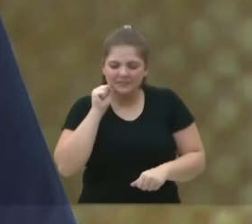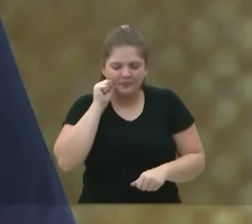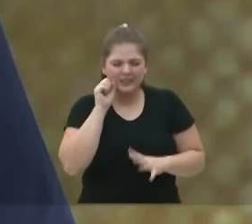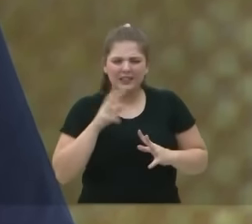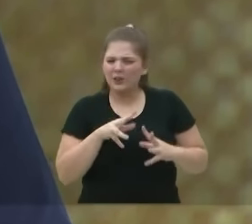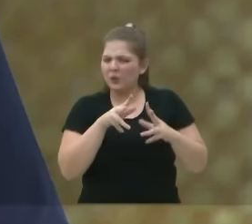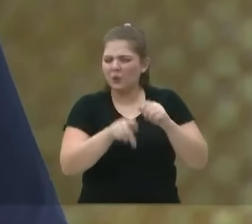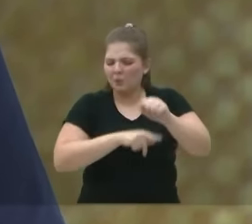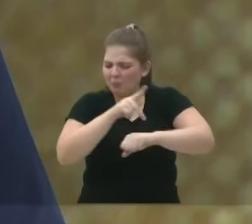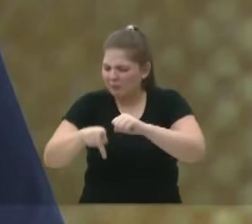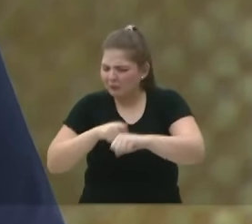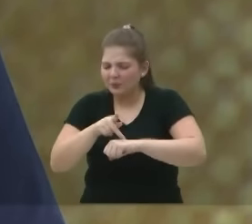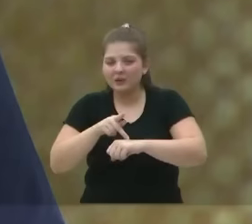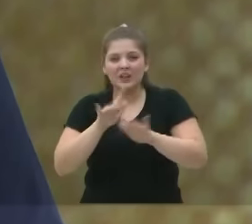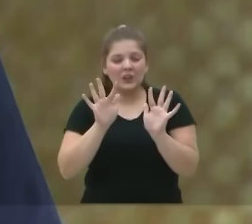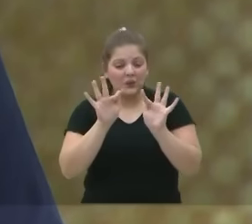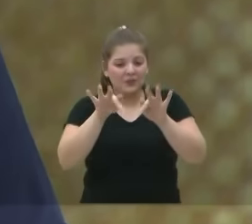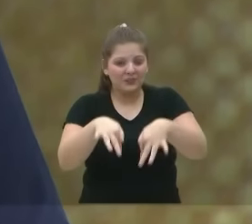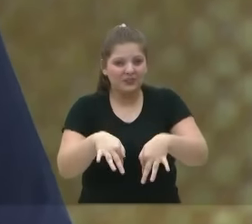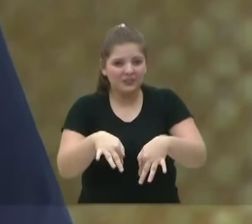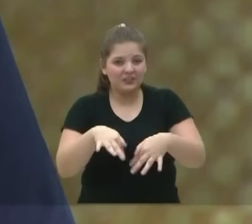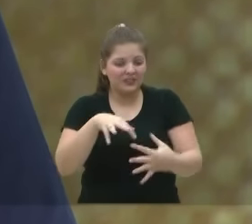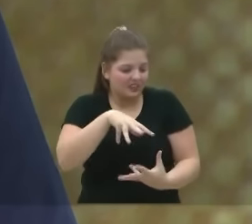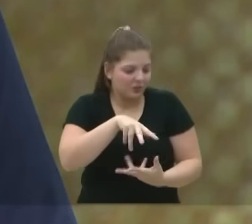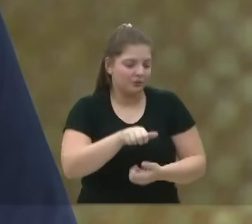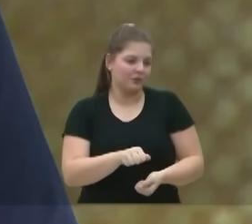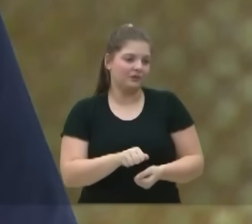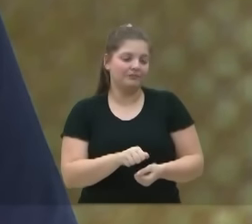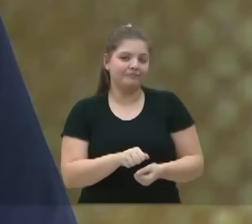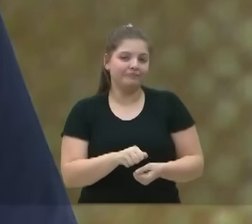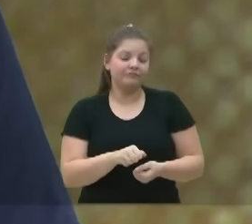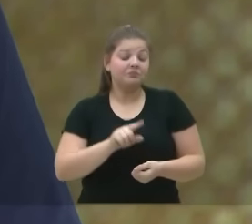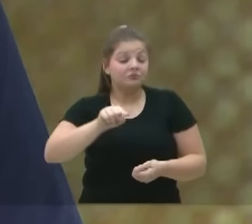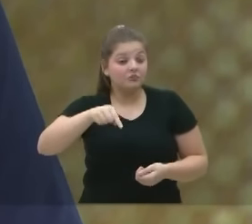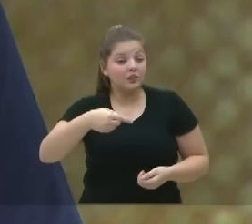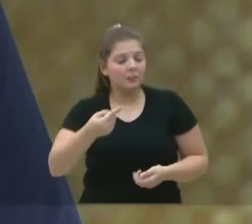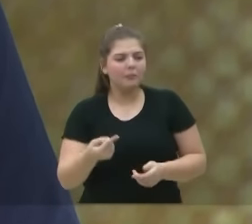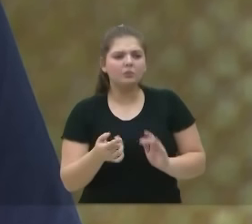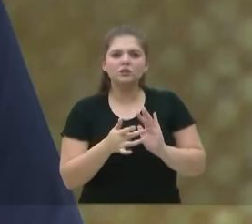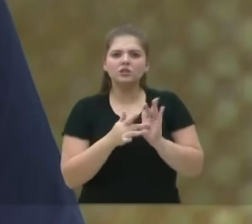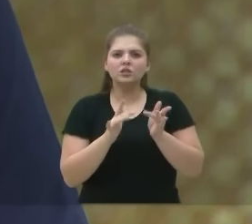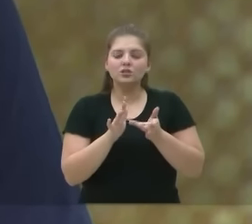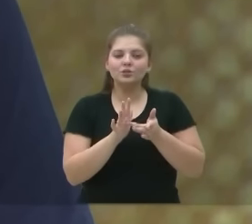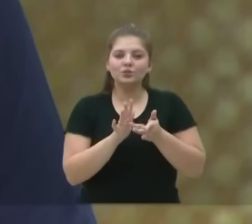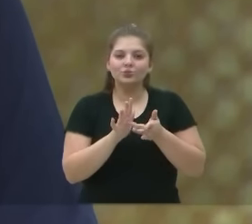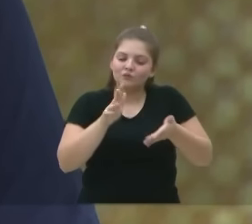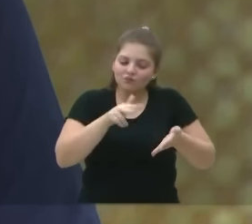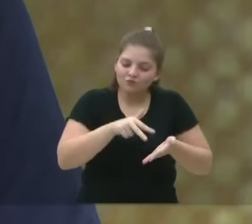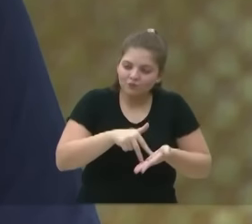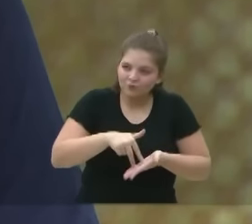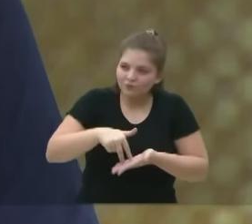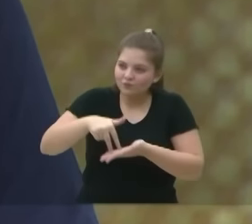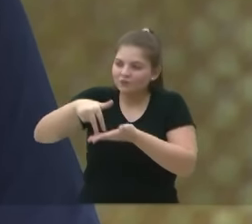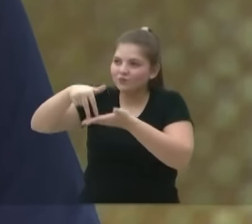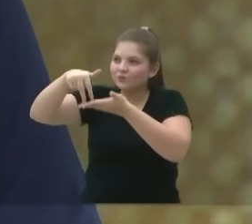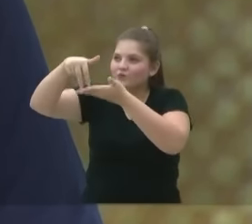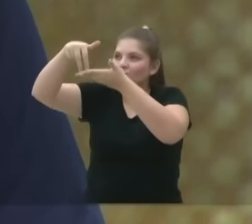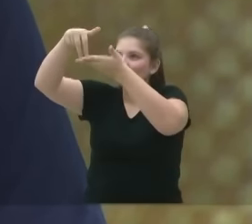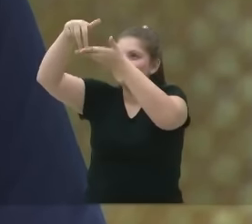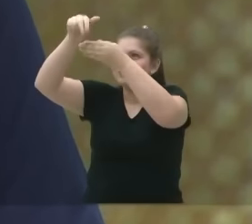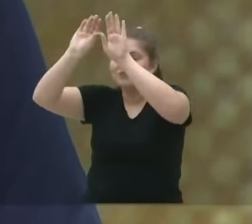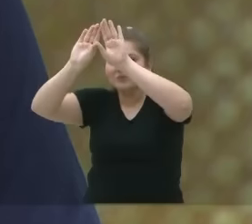e até os confins da terra. Depois de dizer isso, Jesus foi levado ao céu à vista